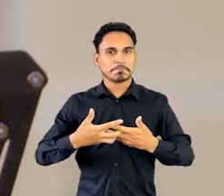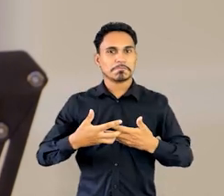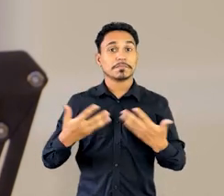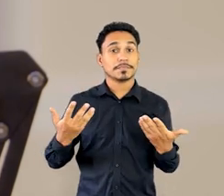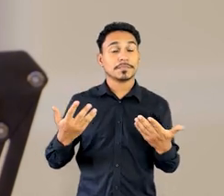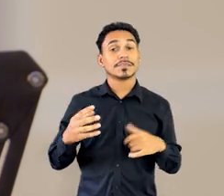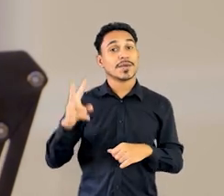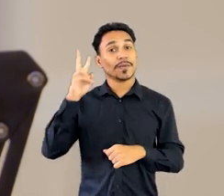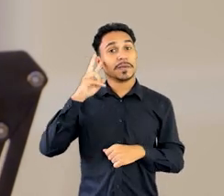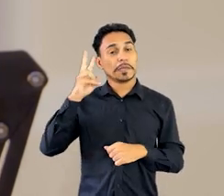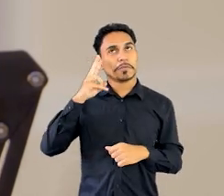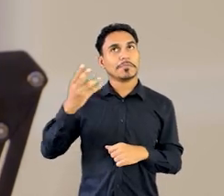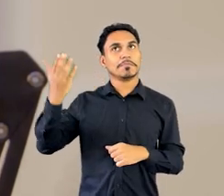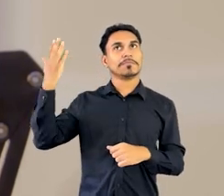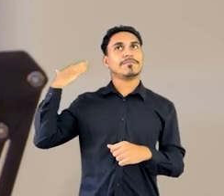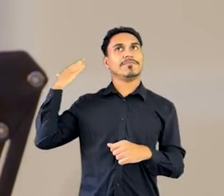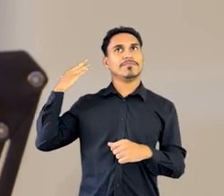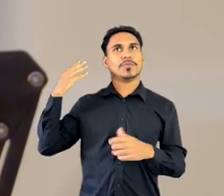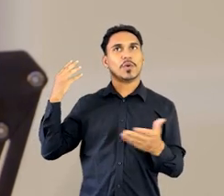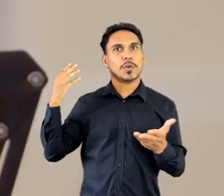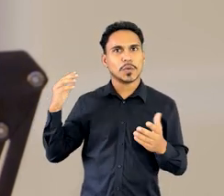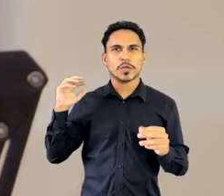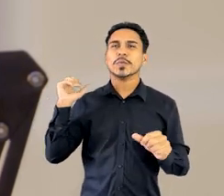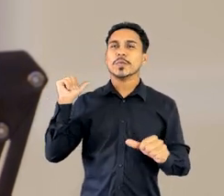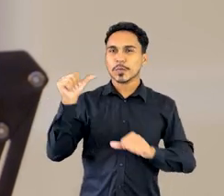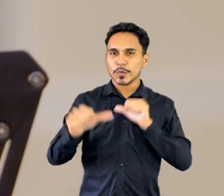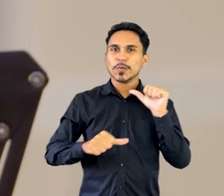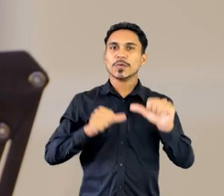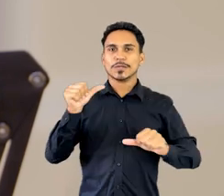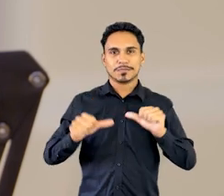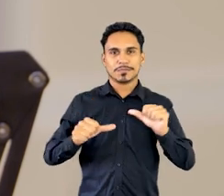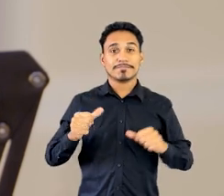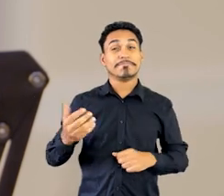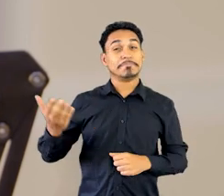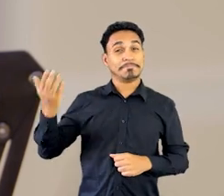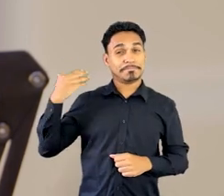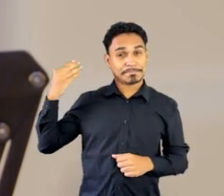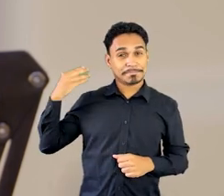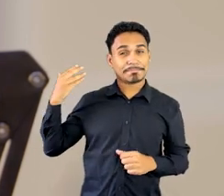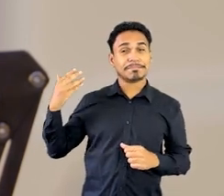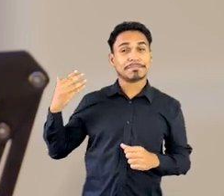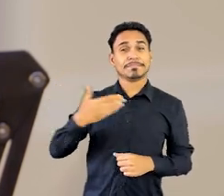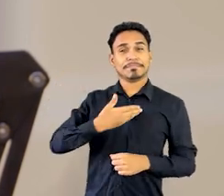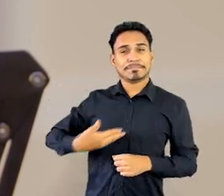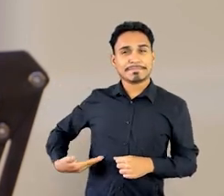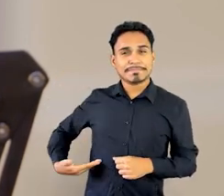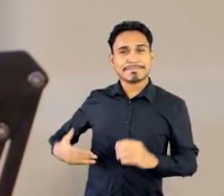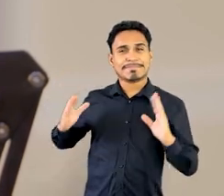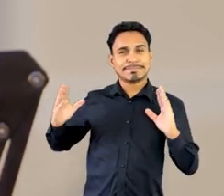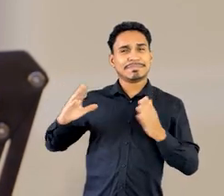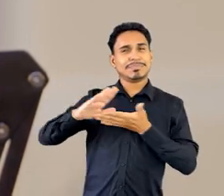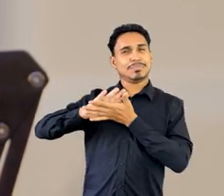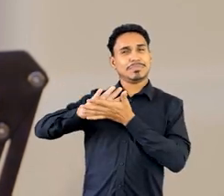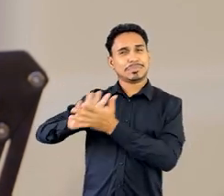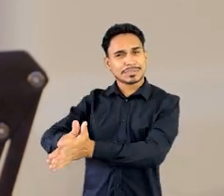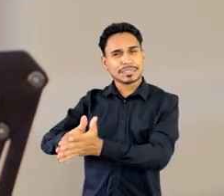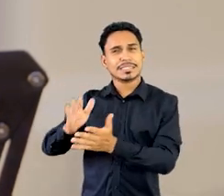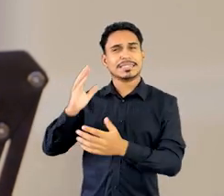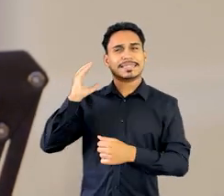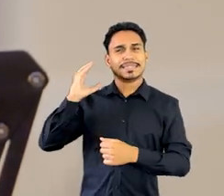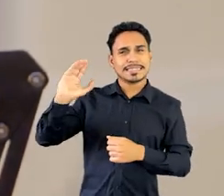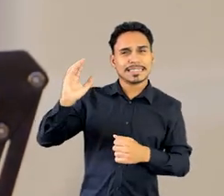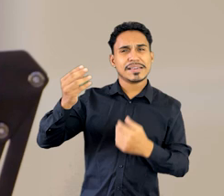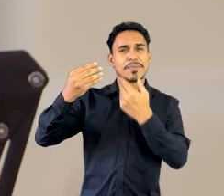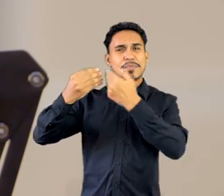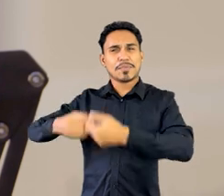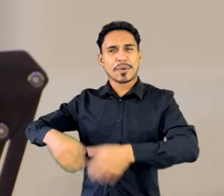como esses cenários mudam a gente vem de uma gestão de desmonte de destruição e